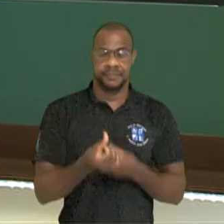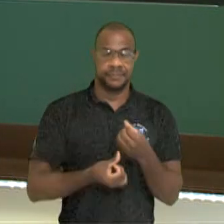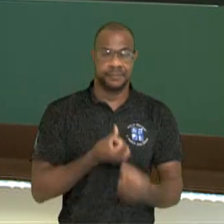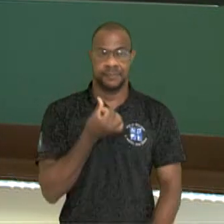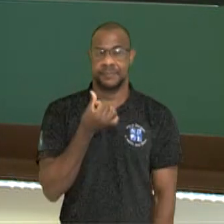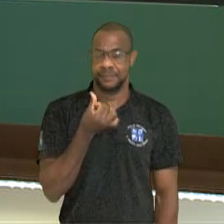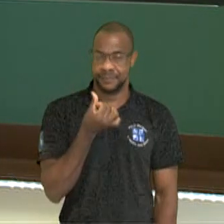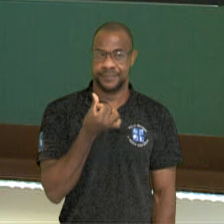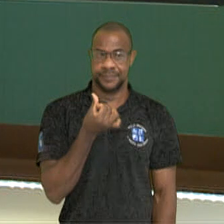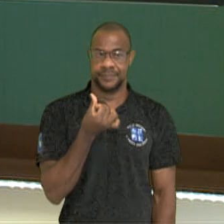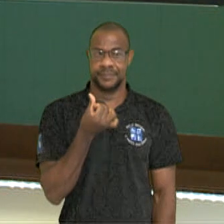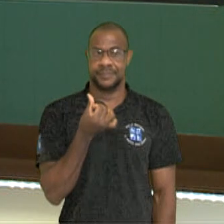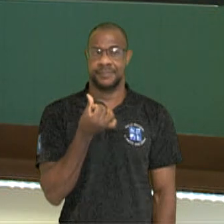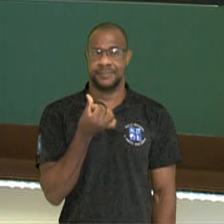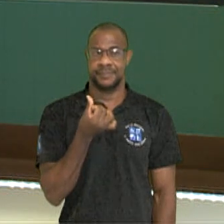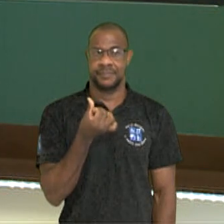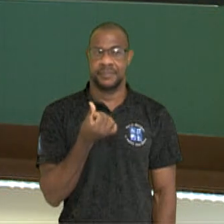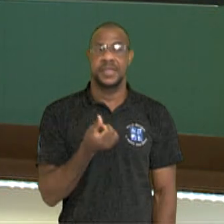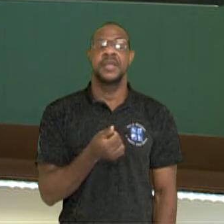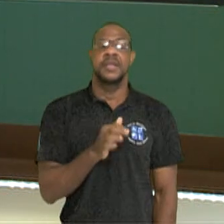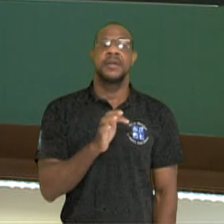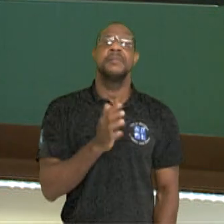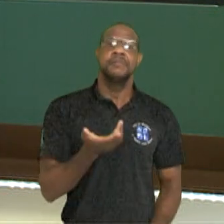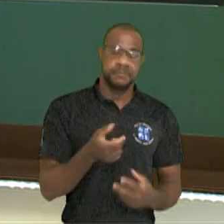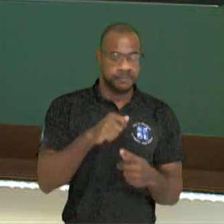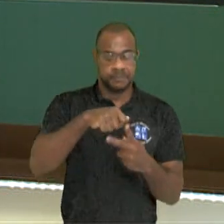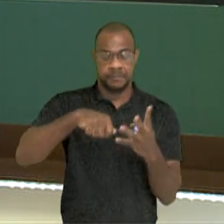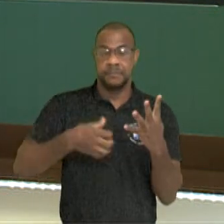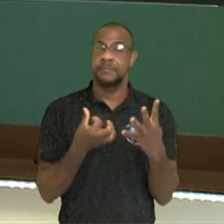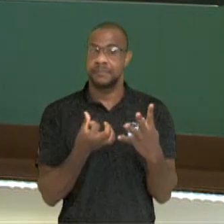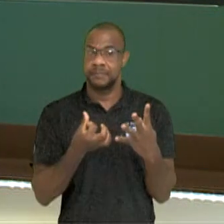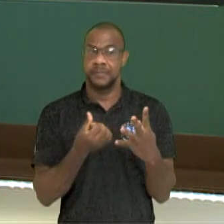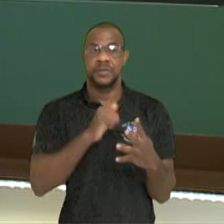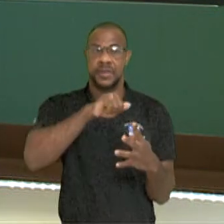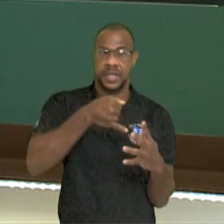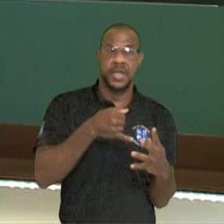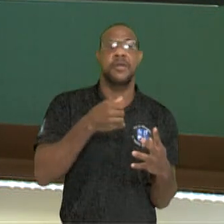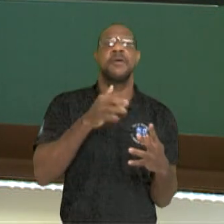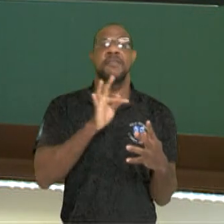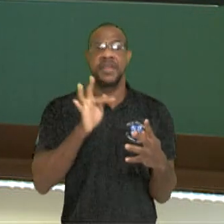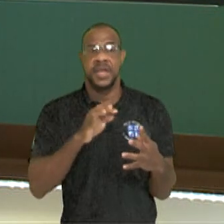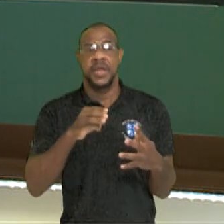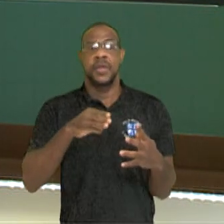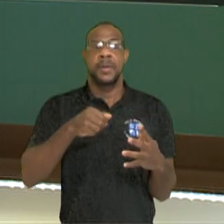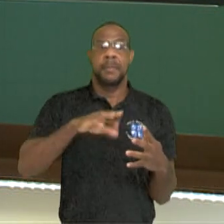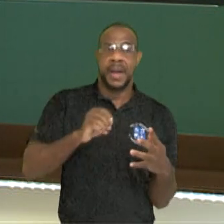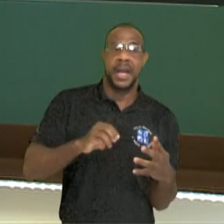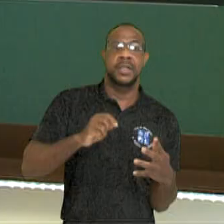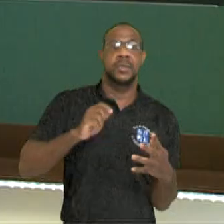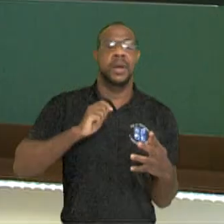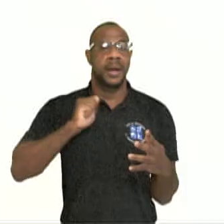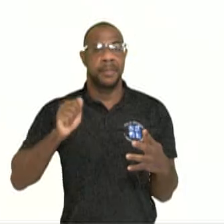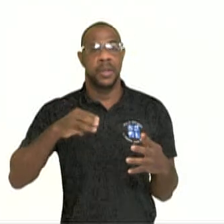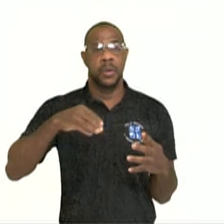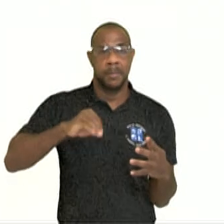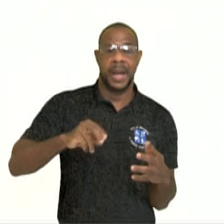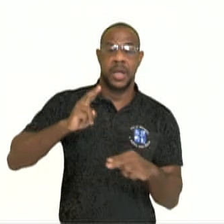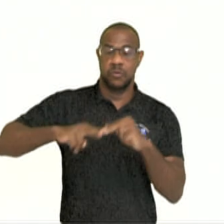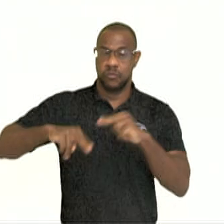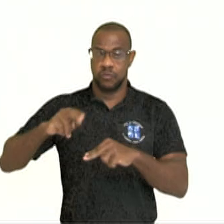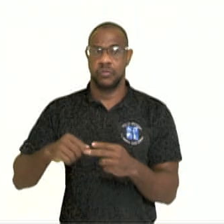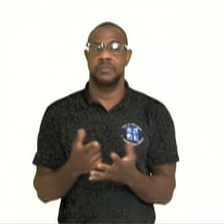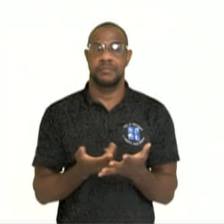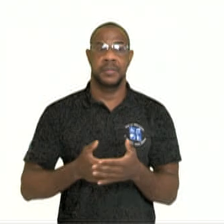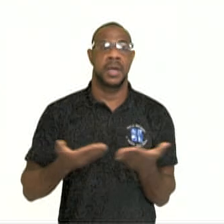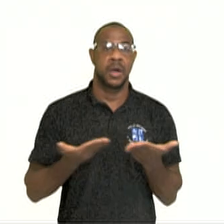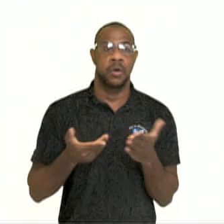abril, maio, junho, ok? Os 6 primeiros meses. O movimento da empresa está representado